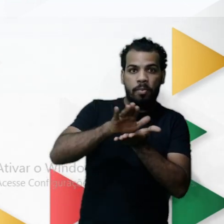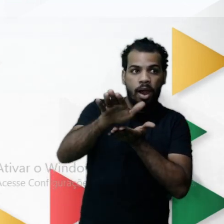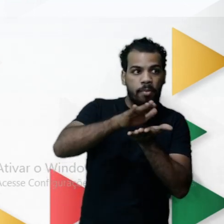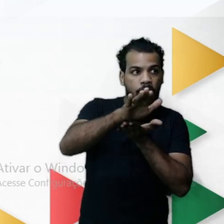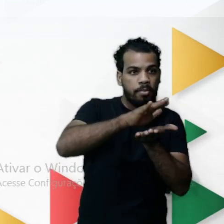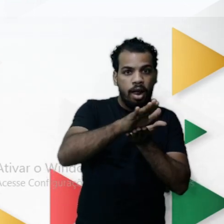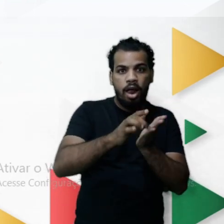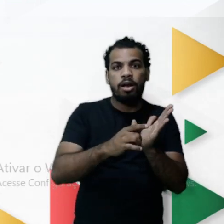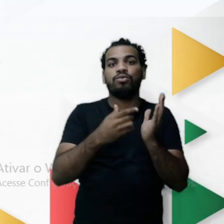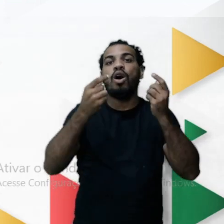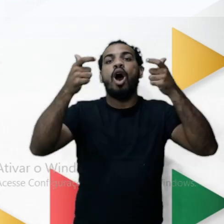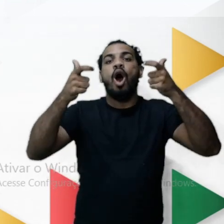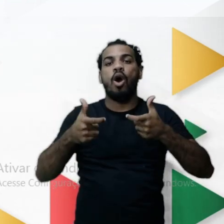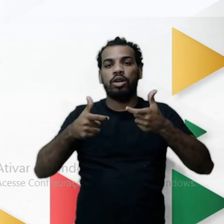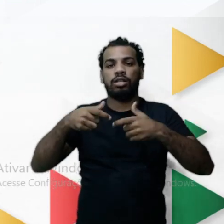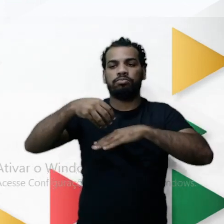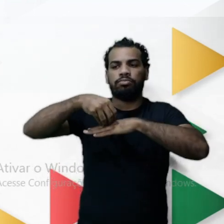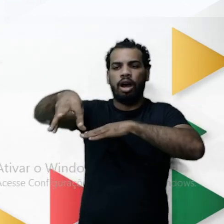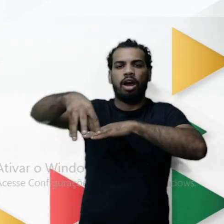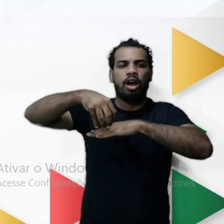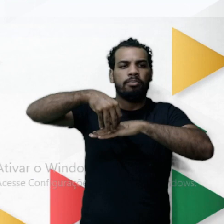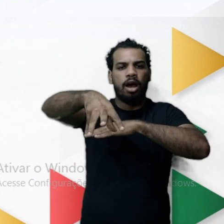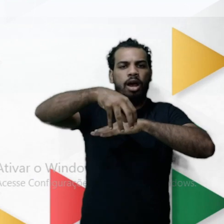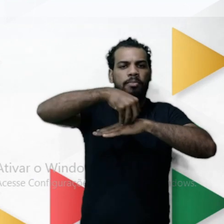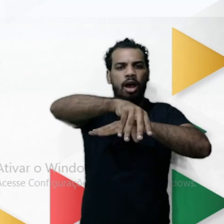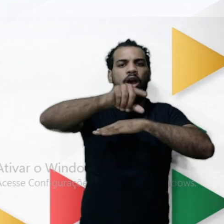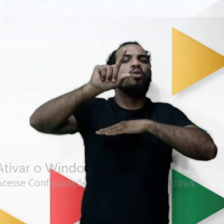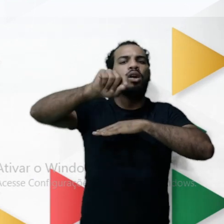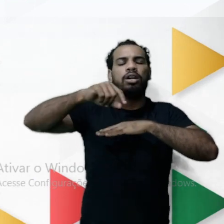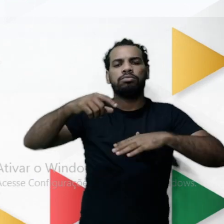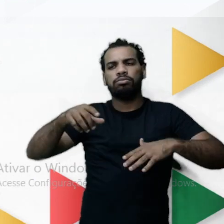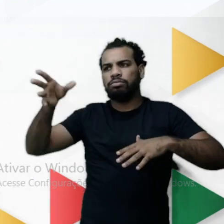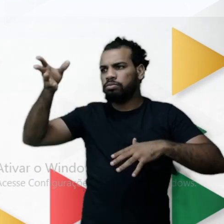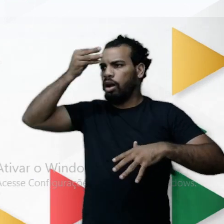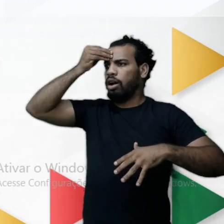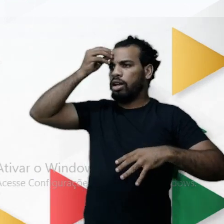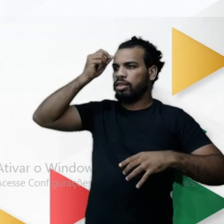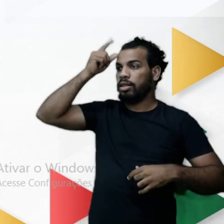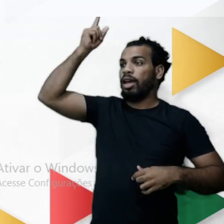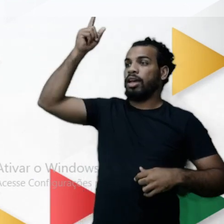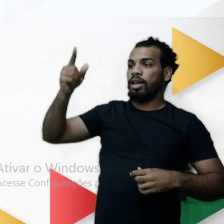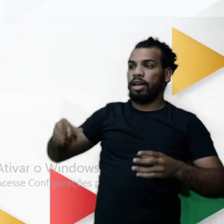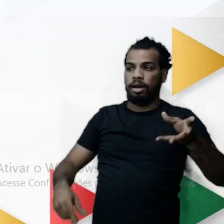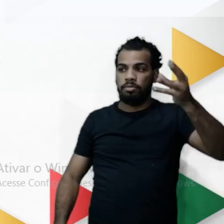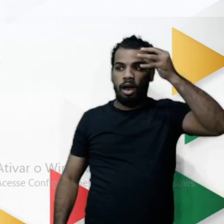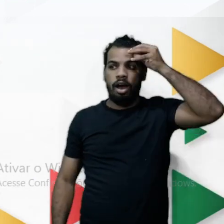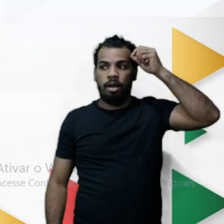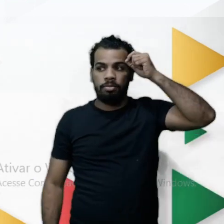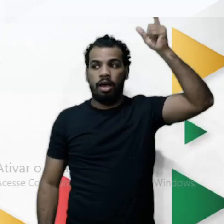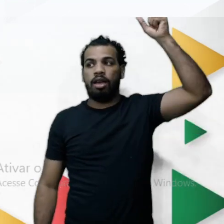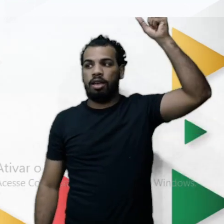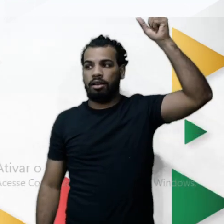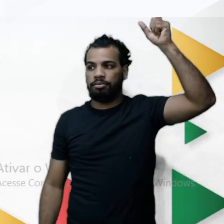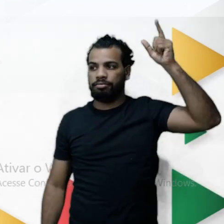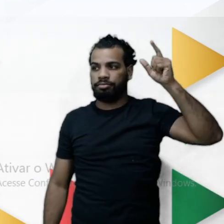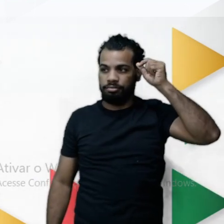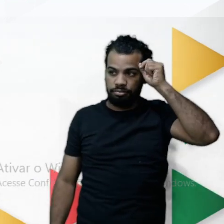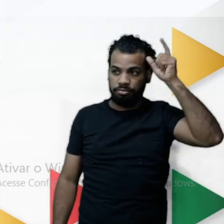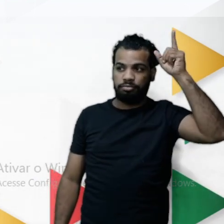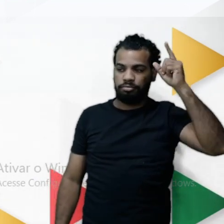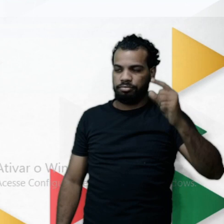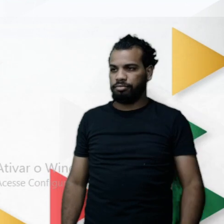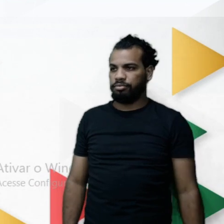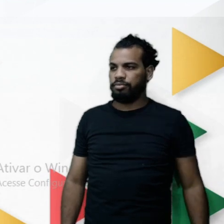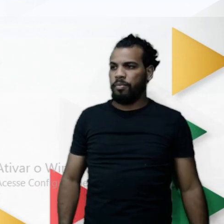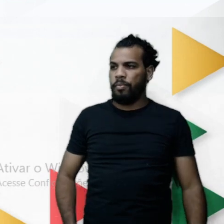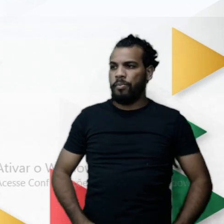textual transmitem ideias, situações que nós veremos agora. Vamos ver aqui.